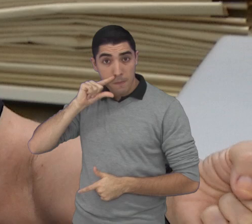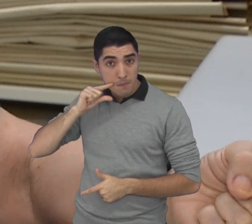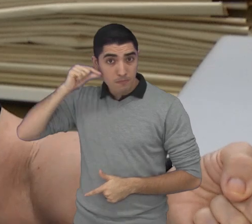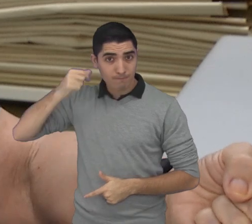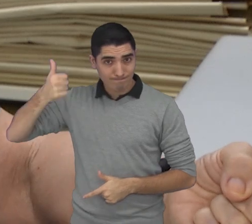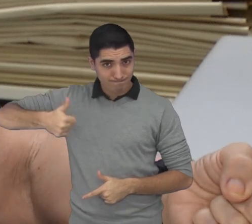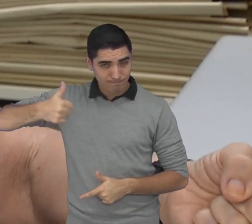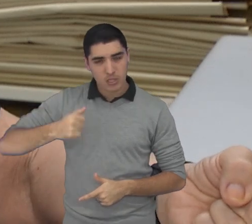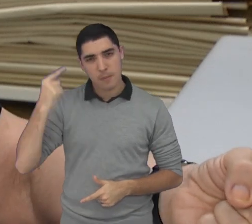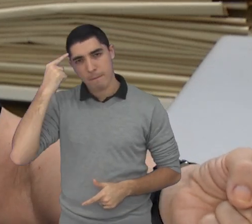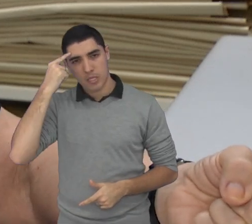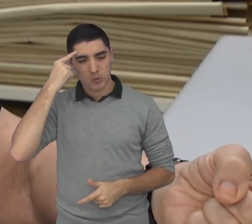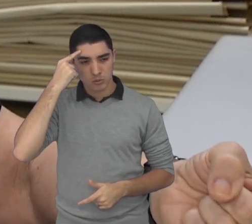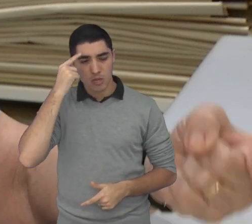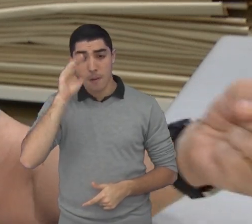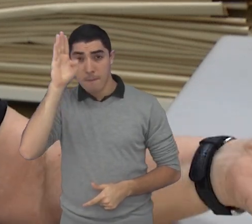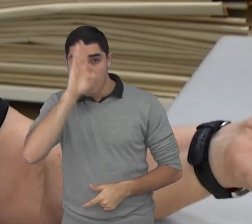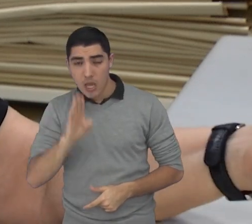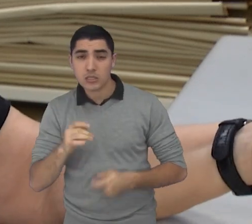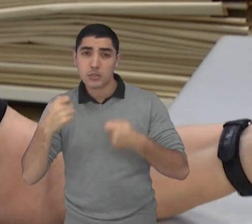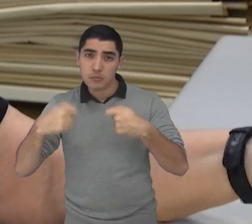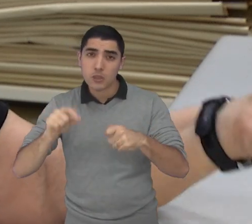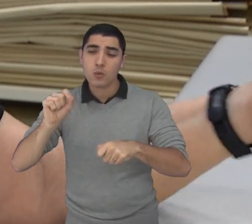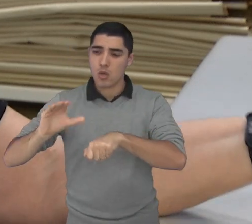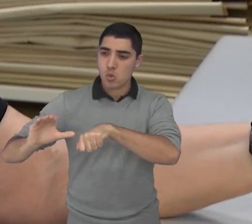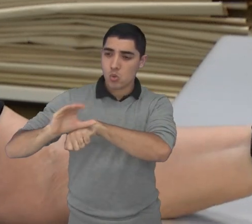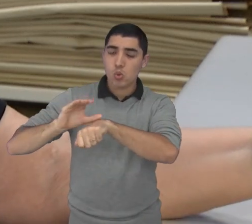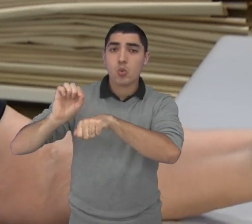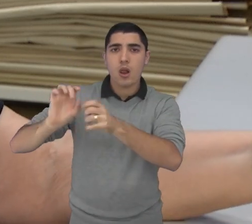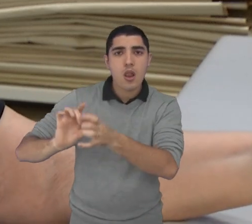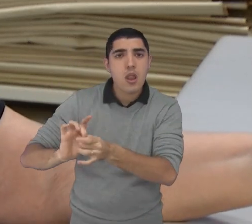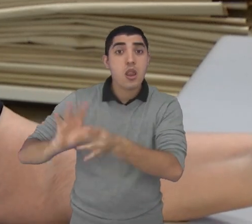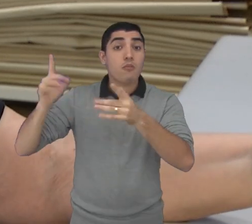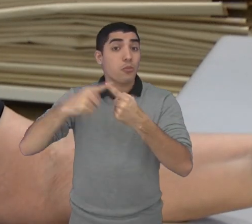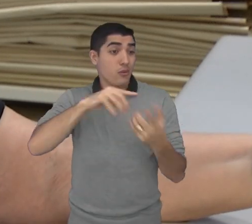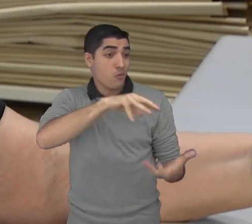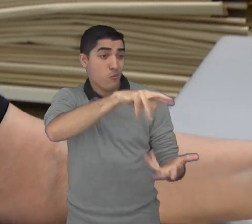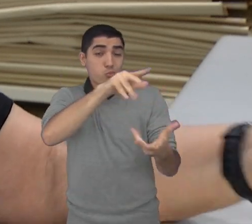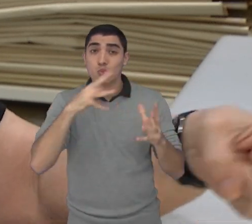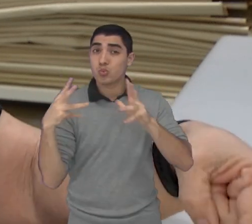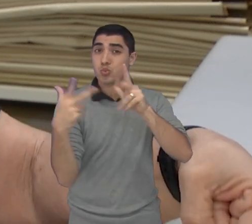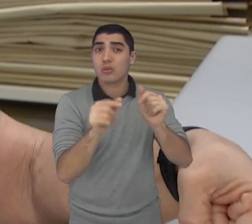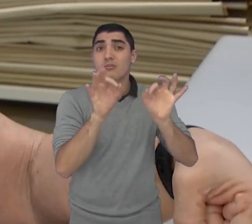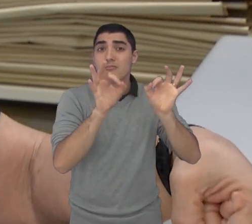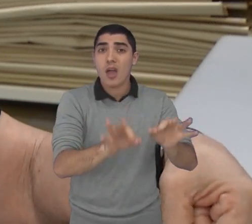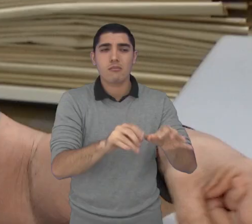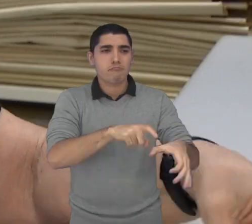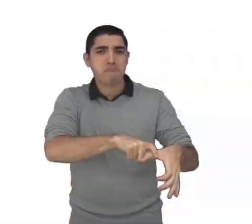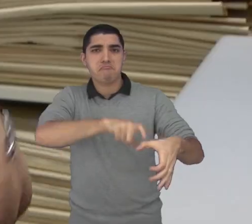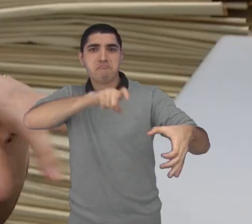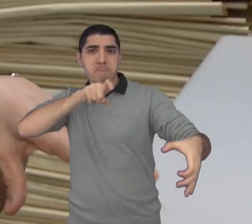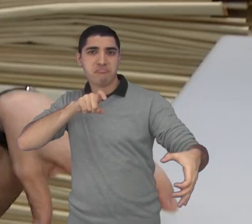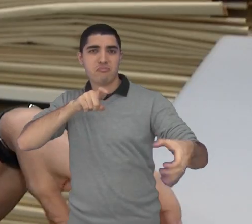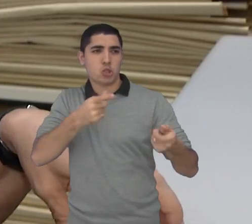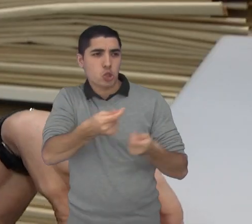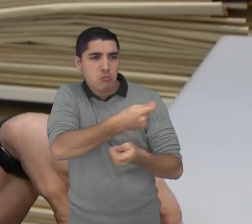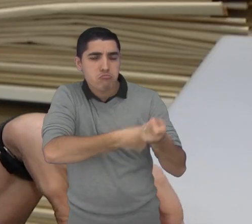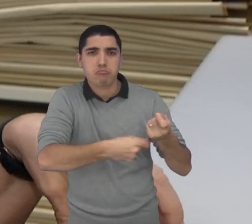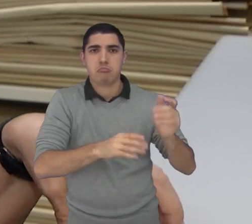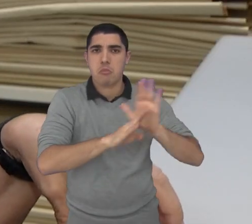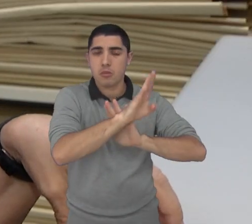e precisava que o país tivesse uma Constituição liberal, porque o mundo era liberal. E é